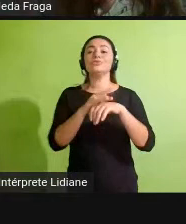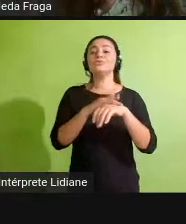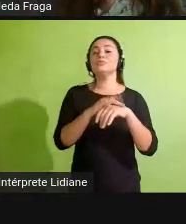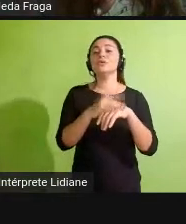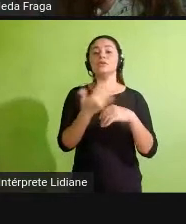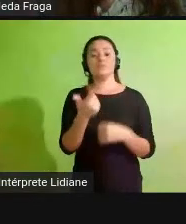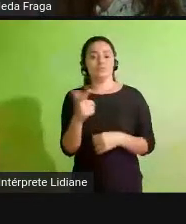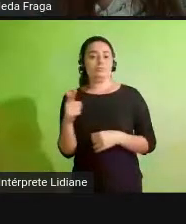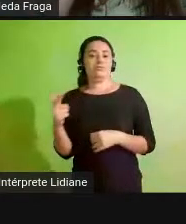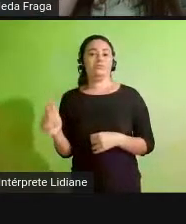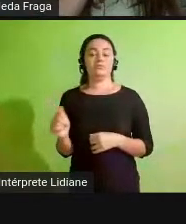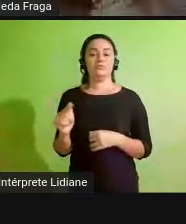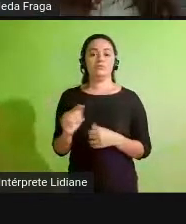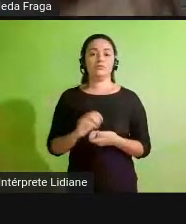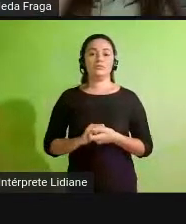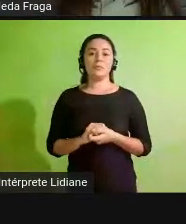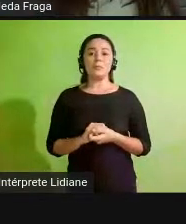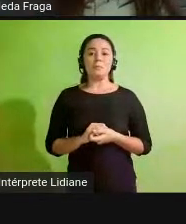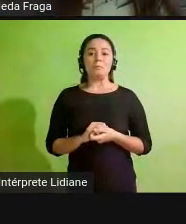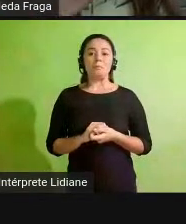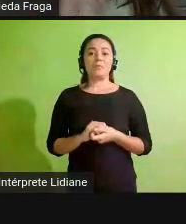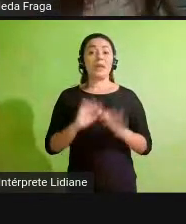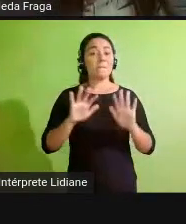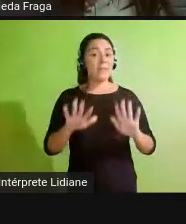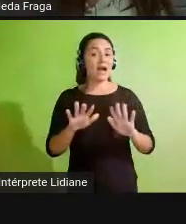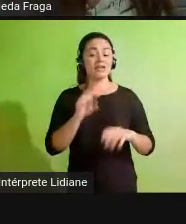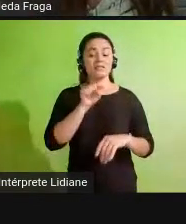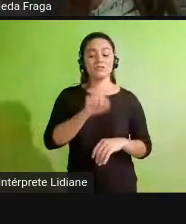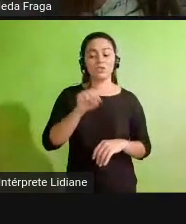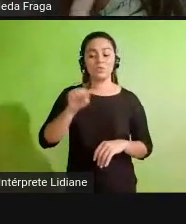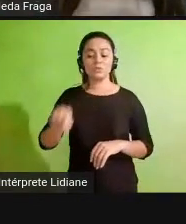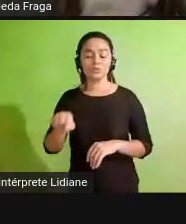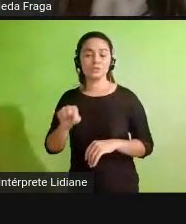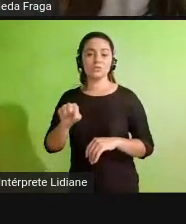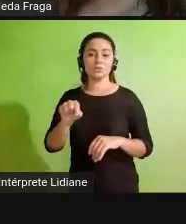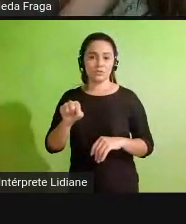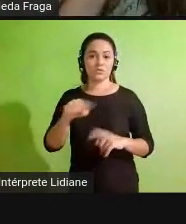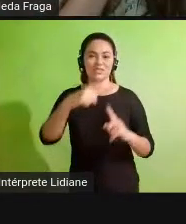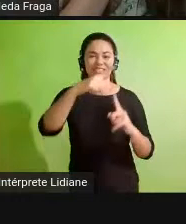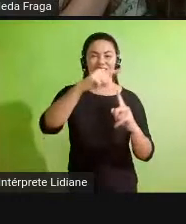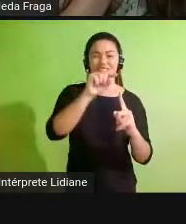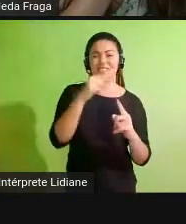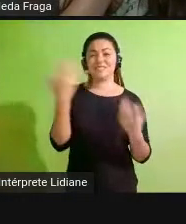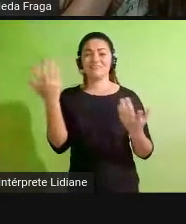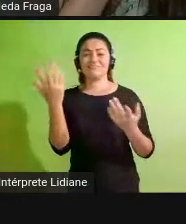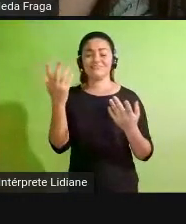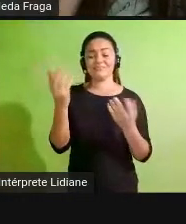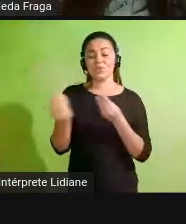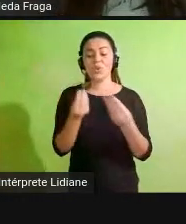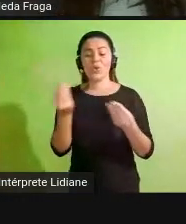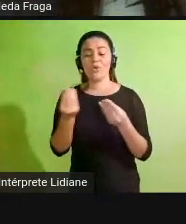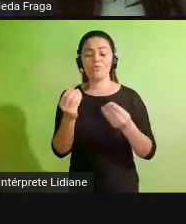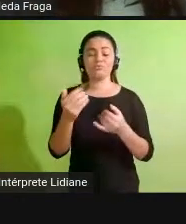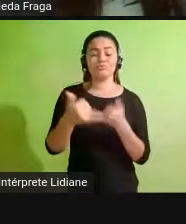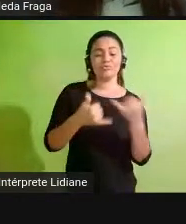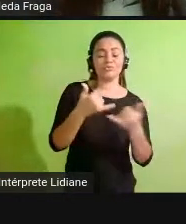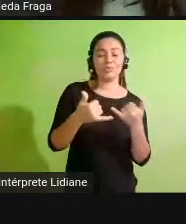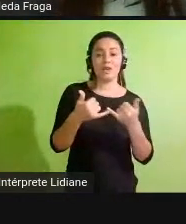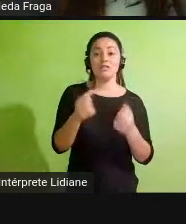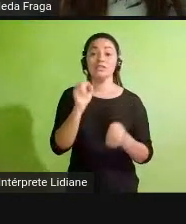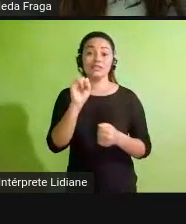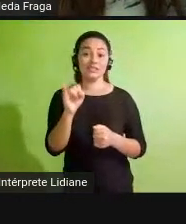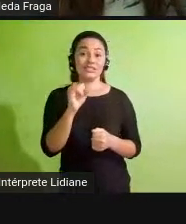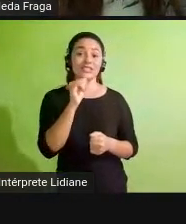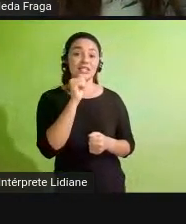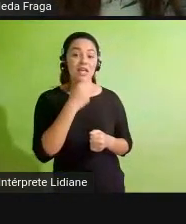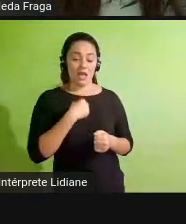Nessas opções, me levam a mais duas rodadas no jogo. Então, se eu escolho A, eu tenho. No entanto, a perna direita,